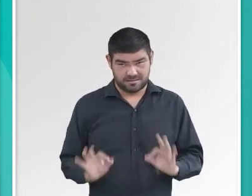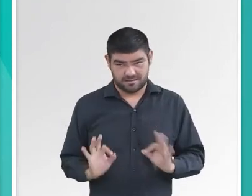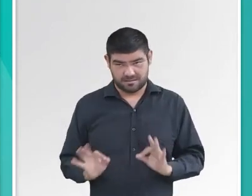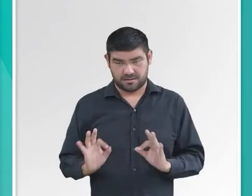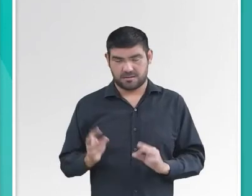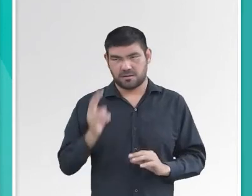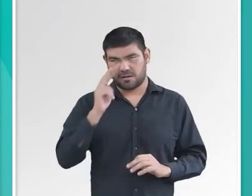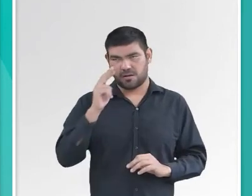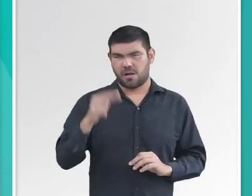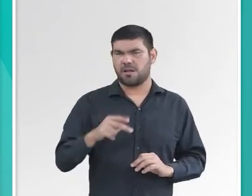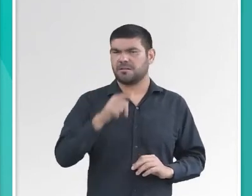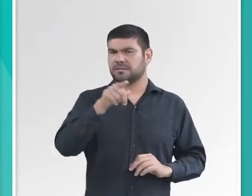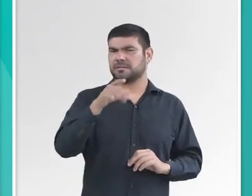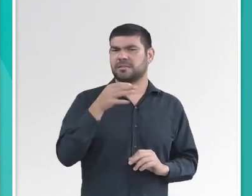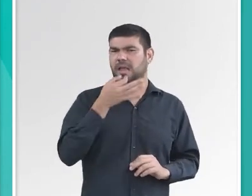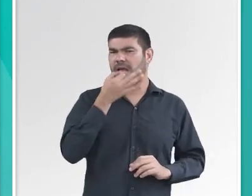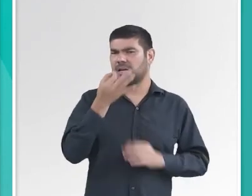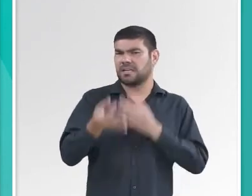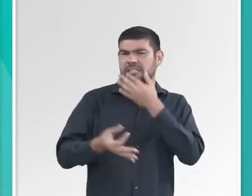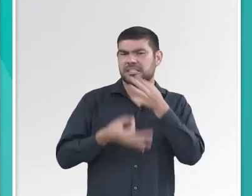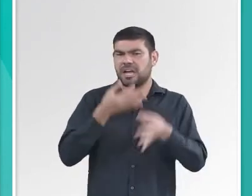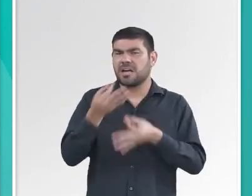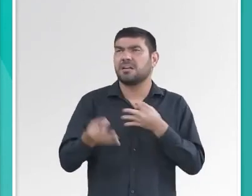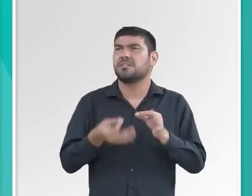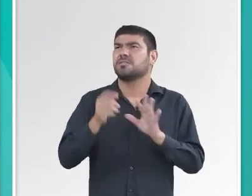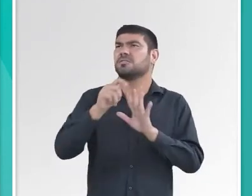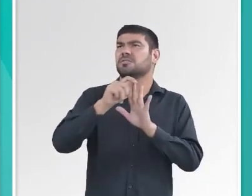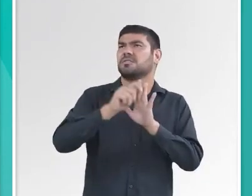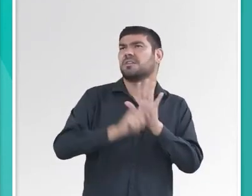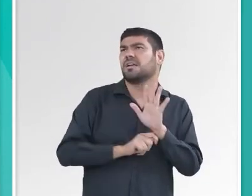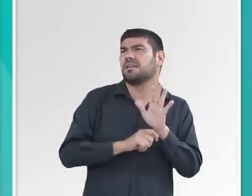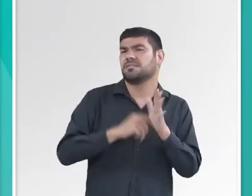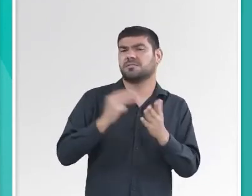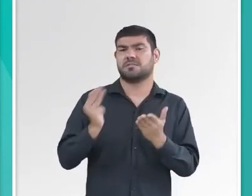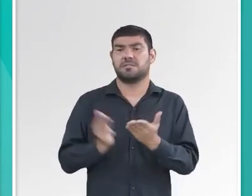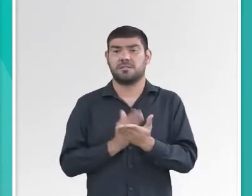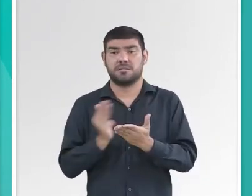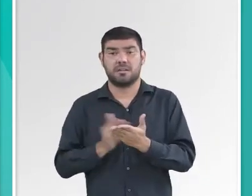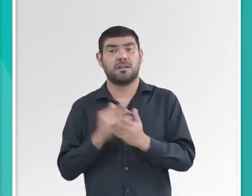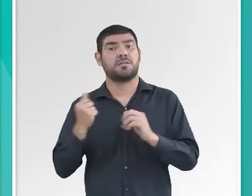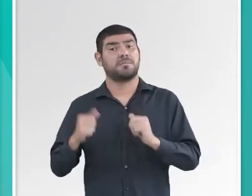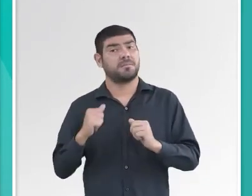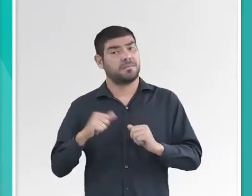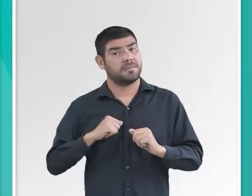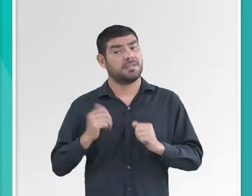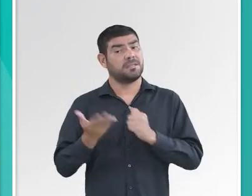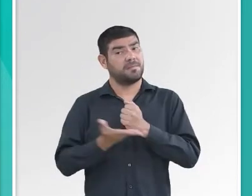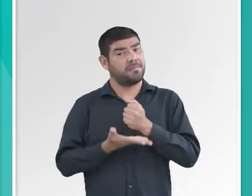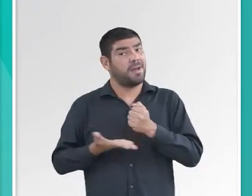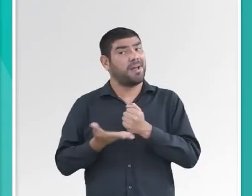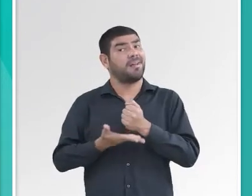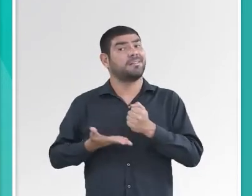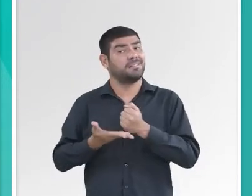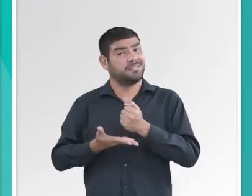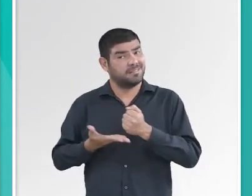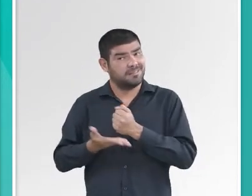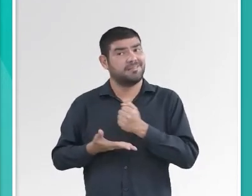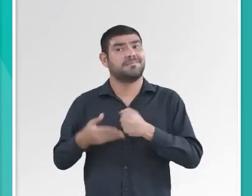comigo, criticando um texto, uma obra literária, você tem que ter uma certa base, né? Você tem que